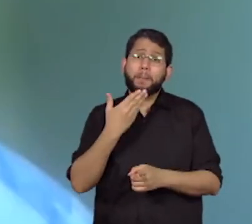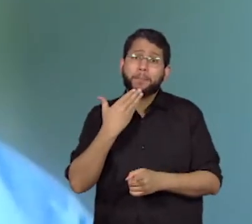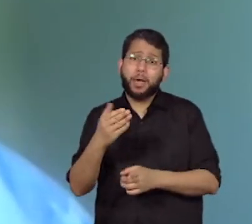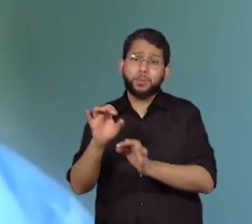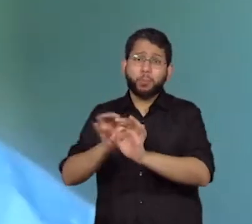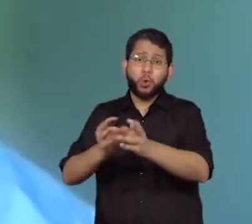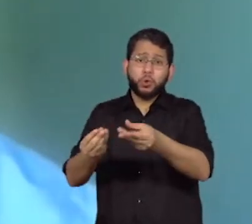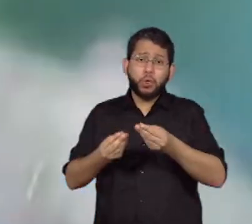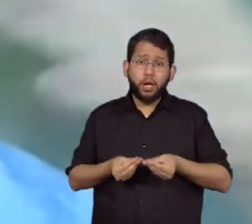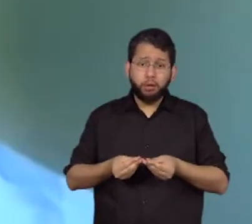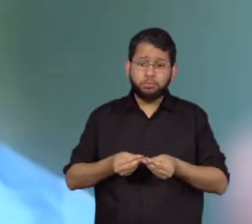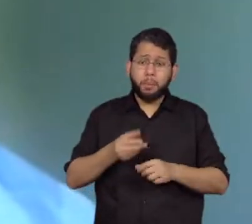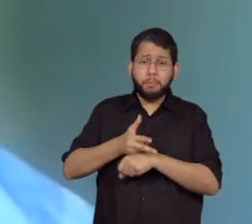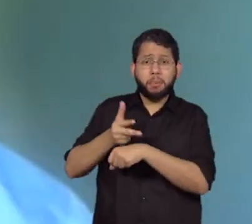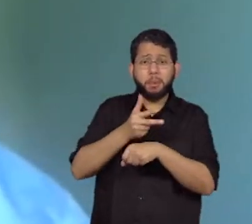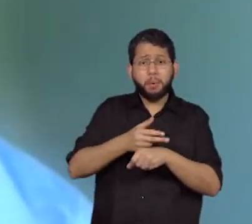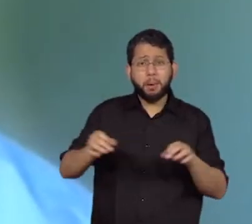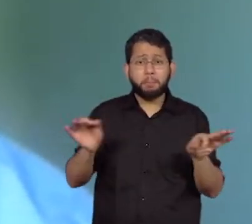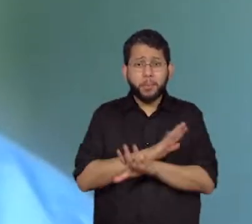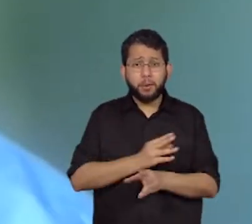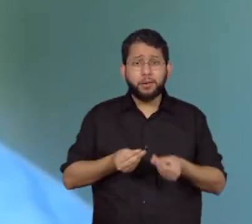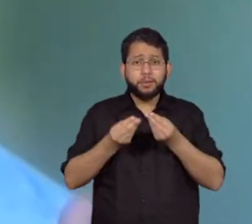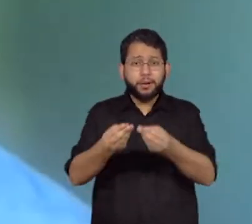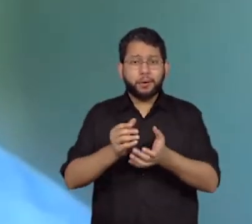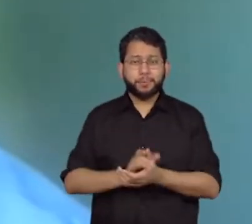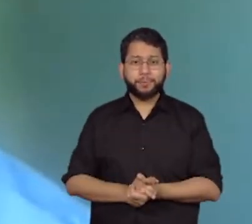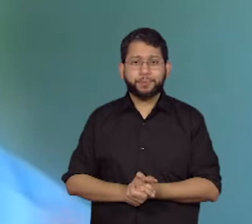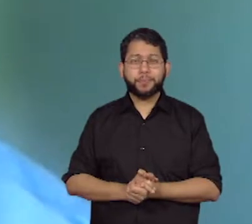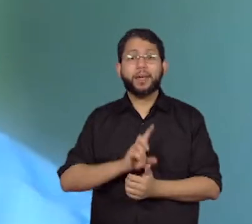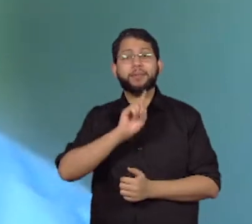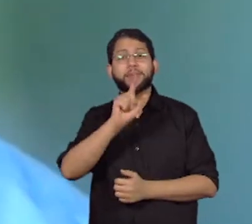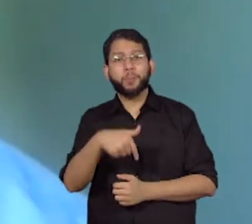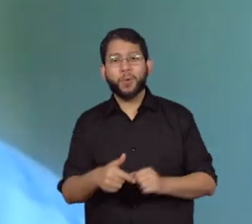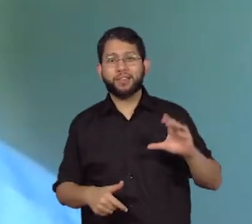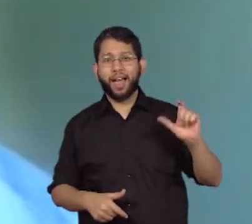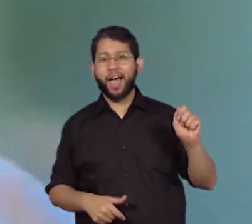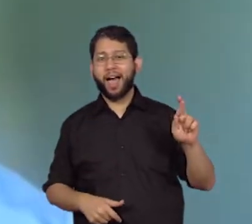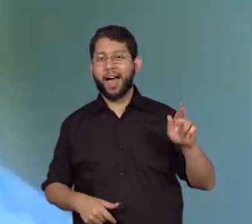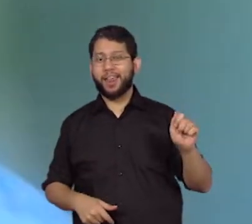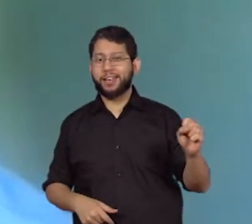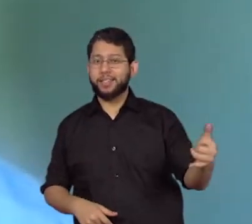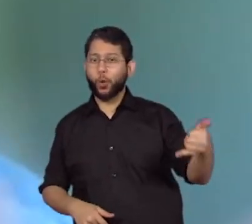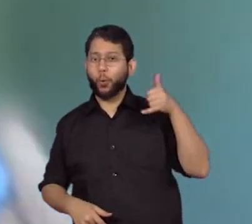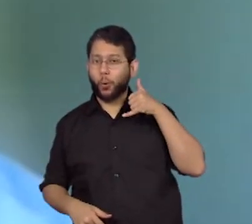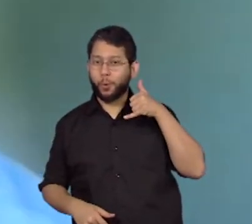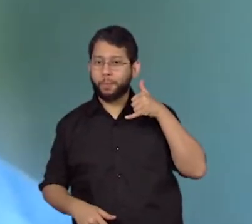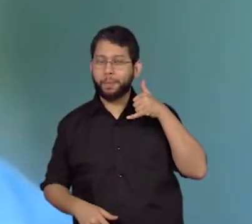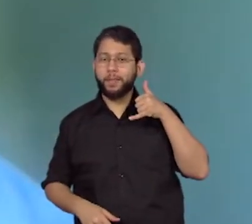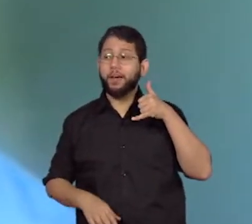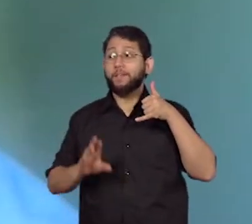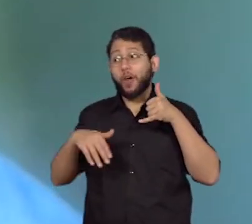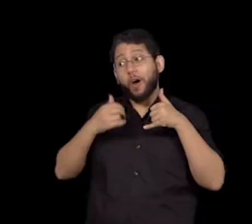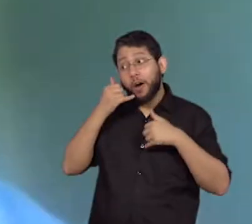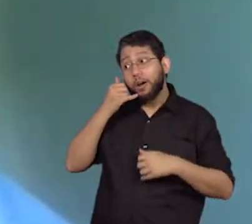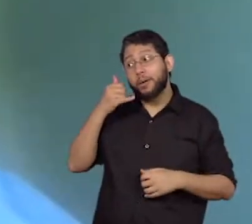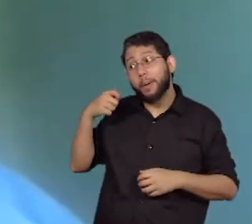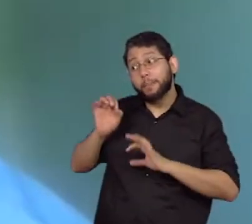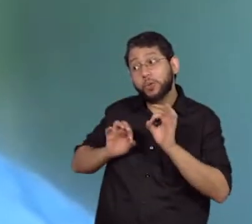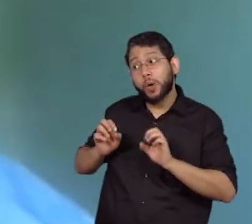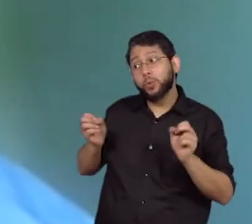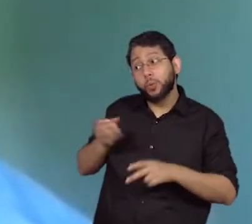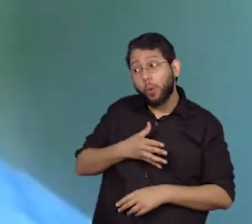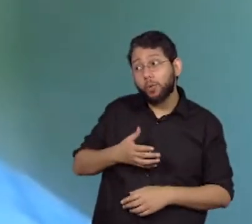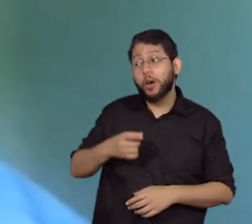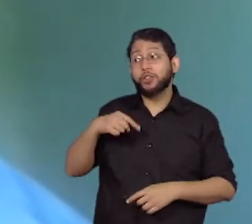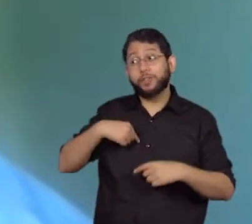foi uma experiência muito legal. Passado um tempo, me ligaram da Caras, o Edgardo e o Luiz falou, olha, a gente está com um projeto novo, a gente vai ser uma editora digital.